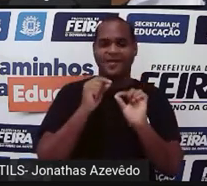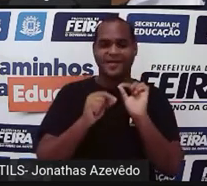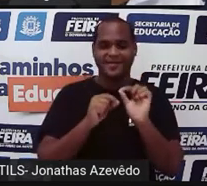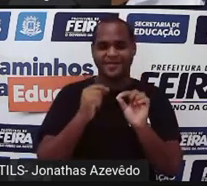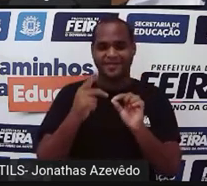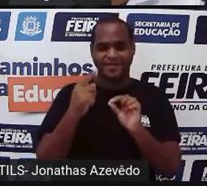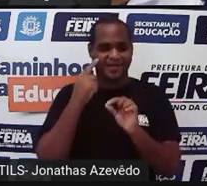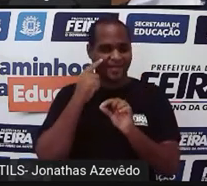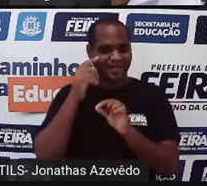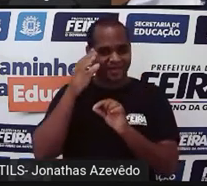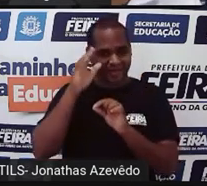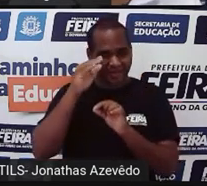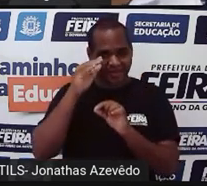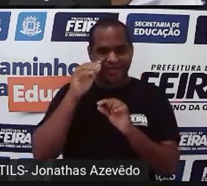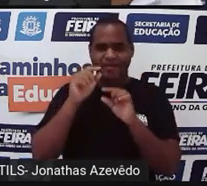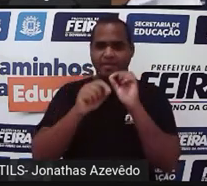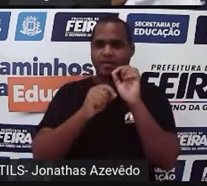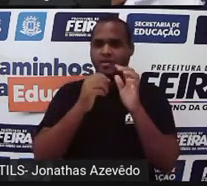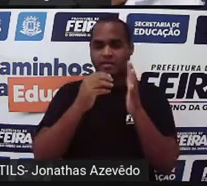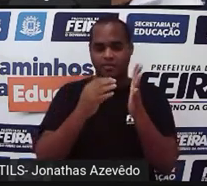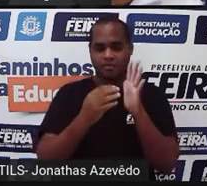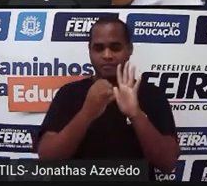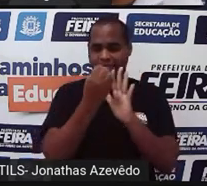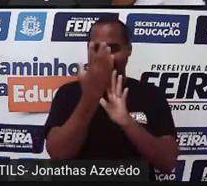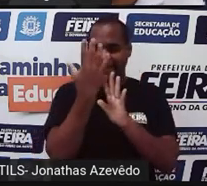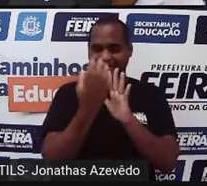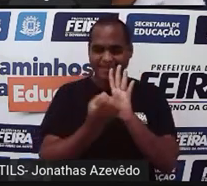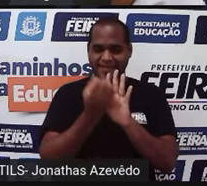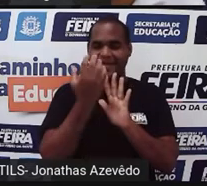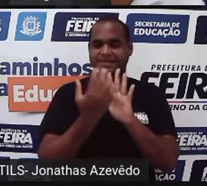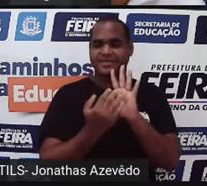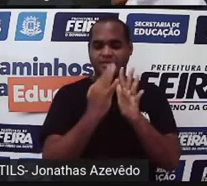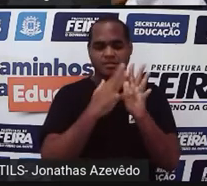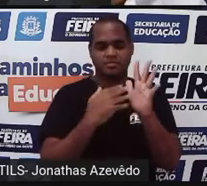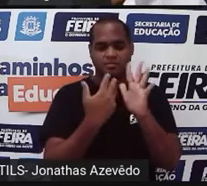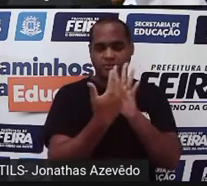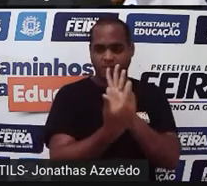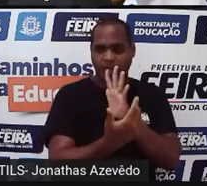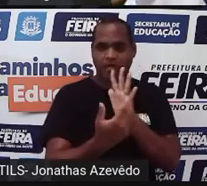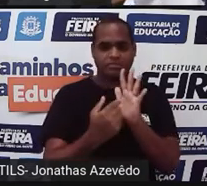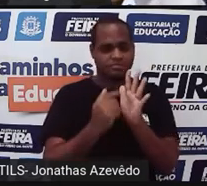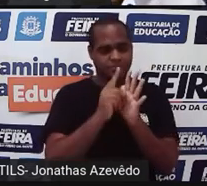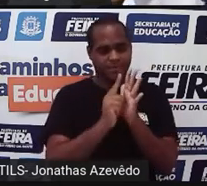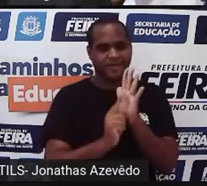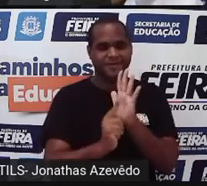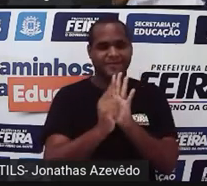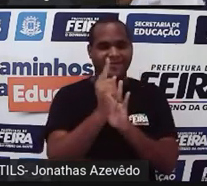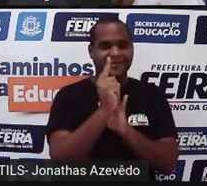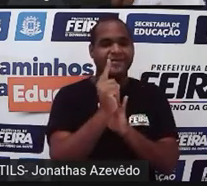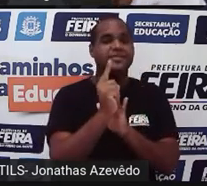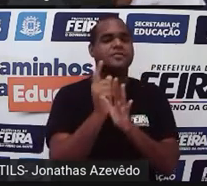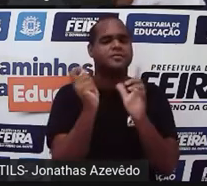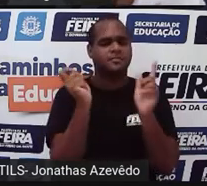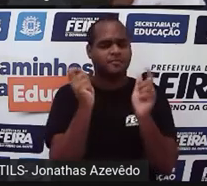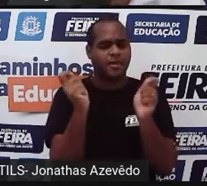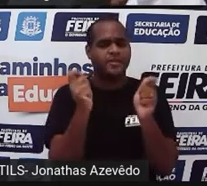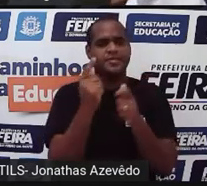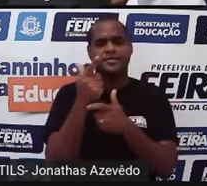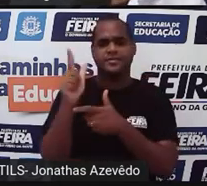ó, criar tabela e gráfico, porque são duas outras